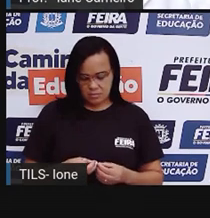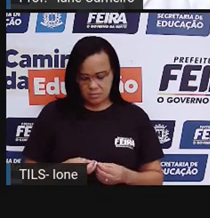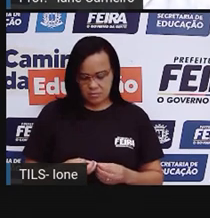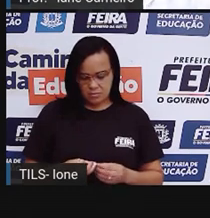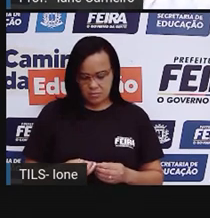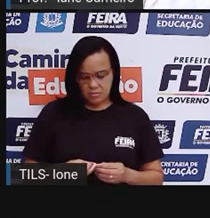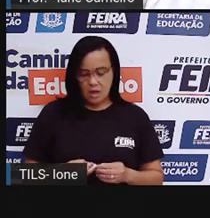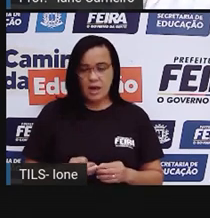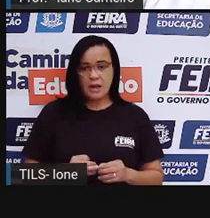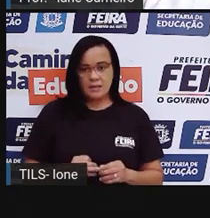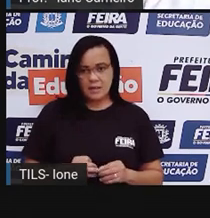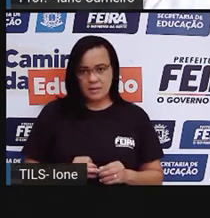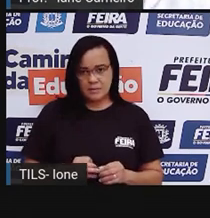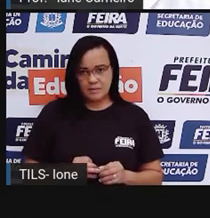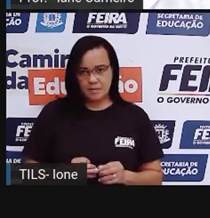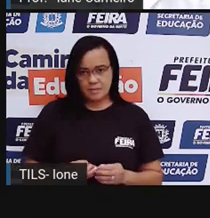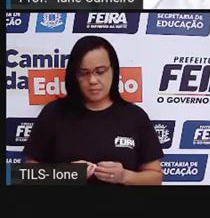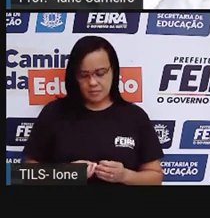Sobre as emoções.